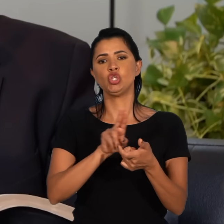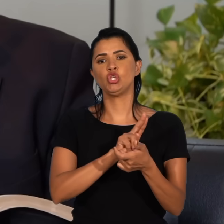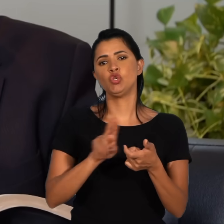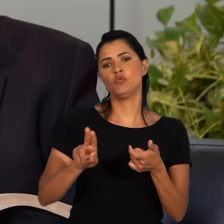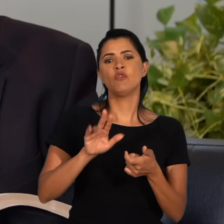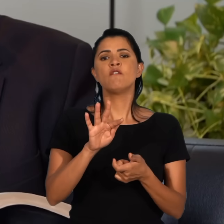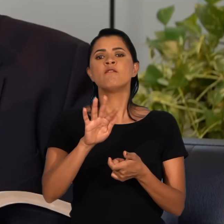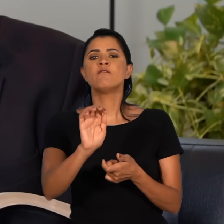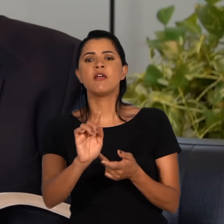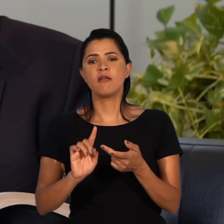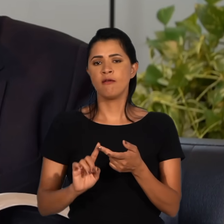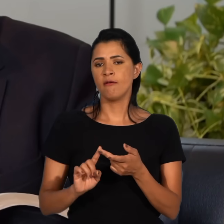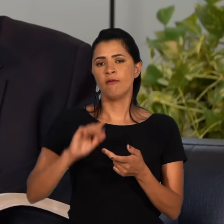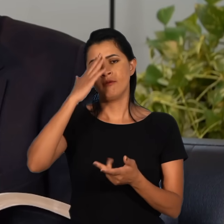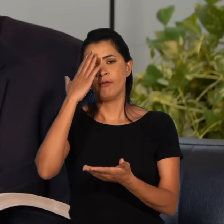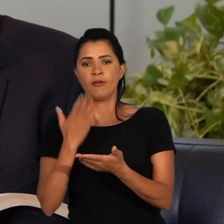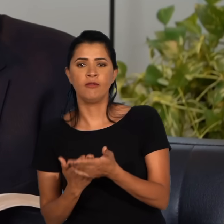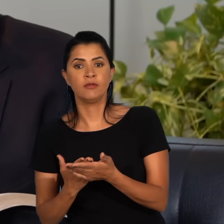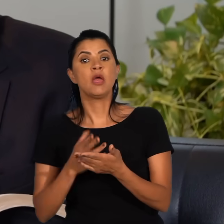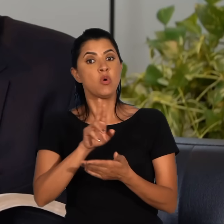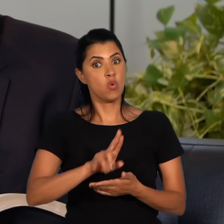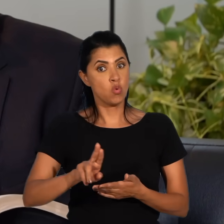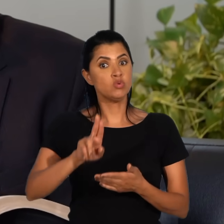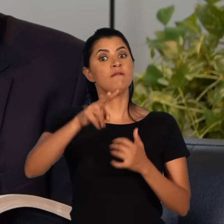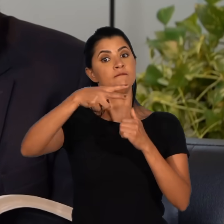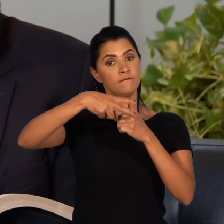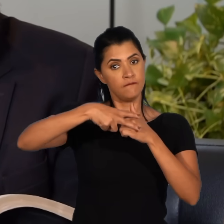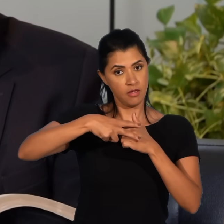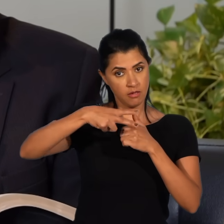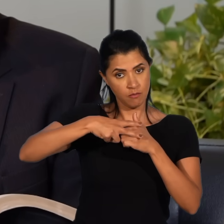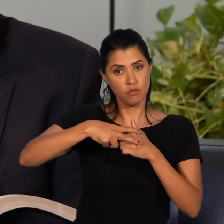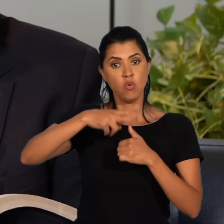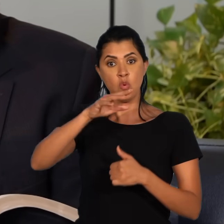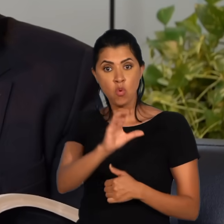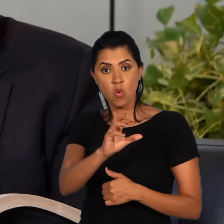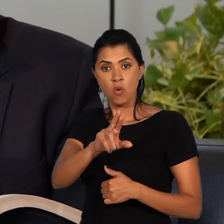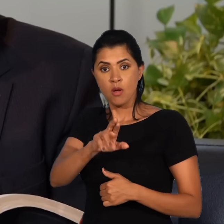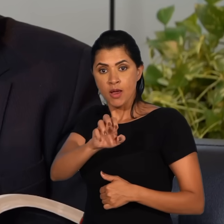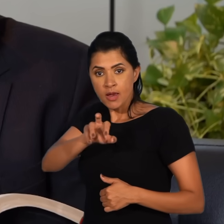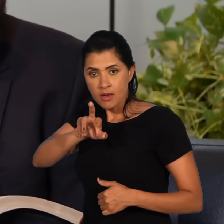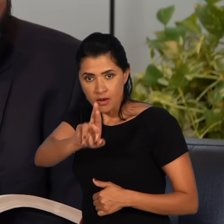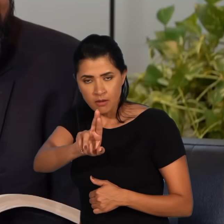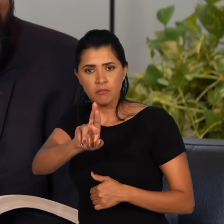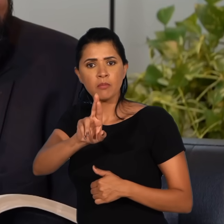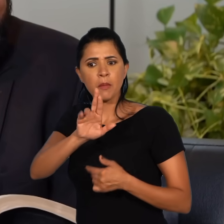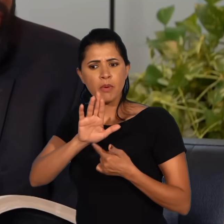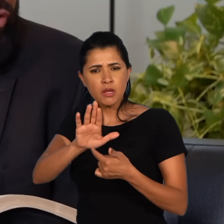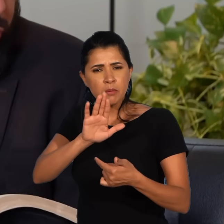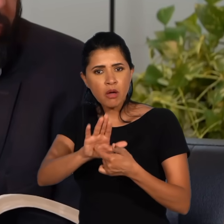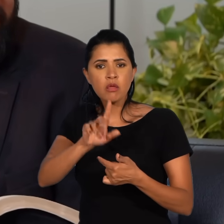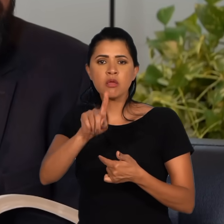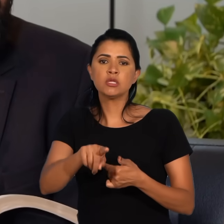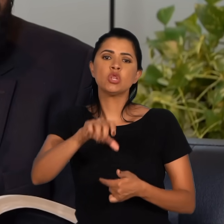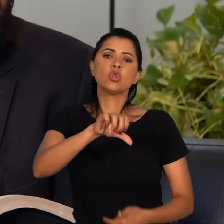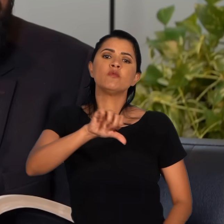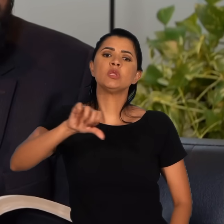pelo contrário o que ele usa é o verbo né crer e aparece simplesmente 998 vezes